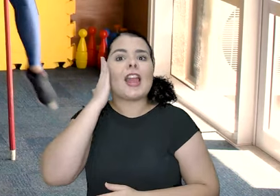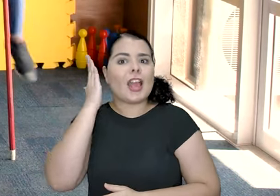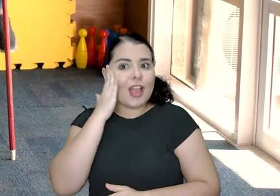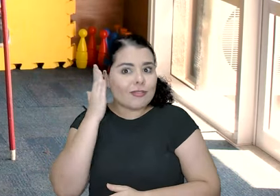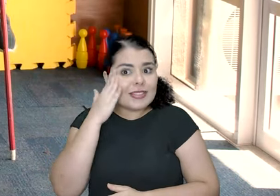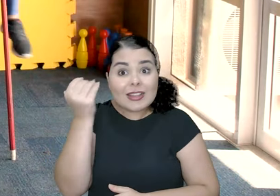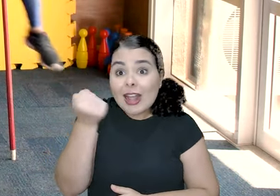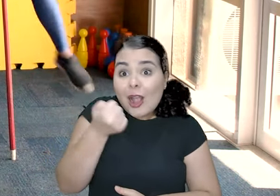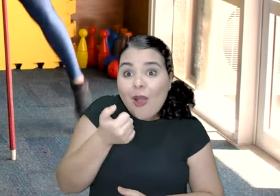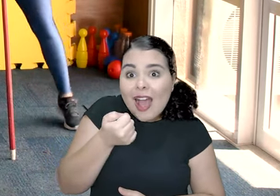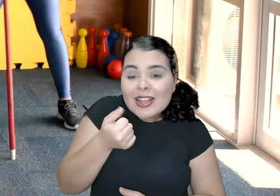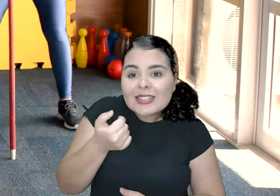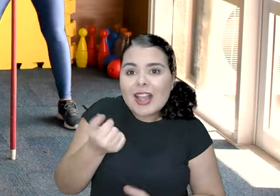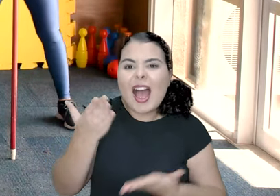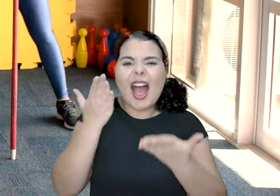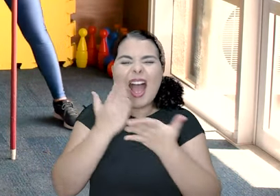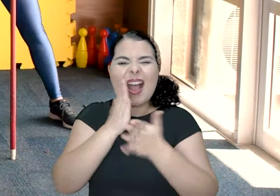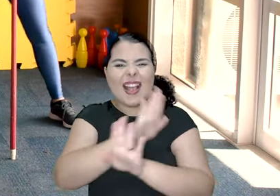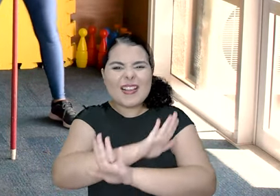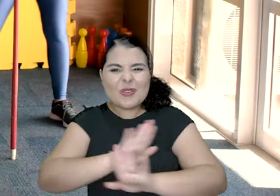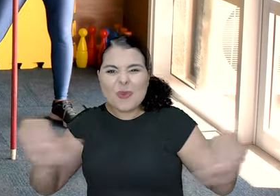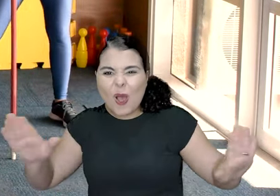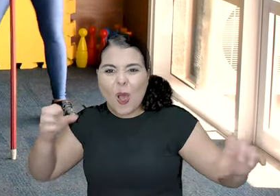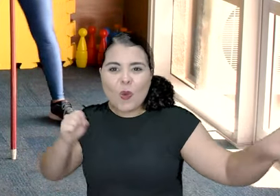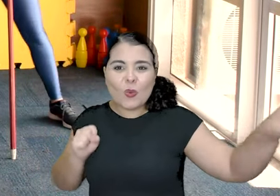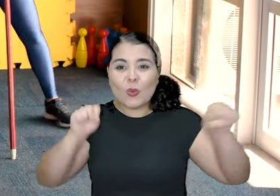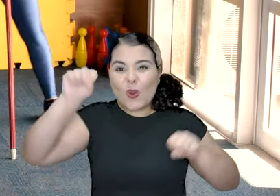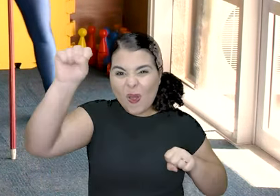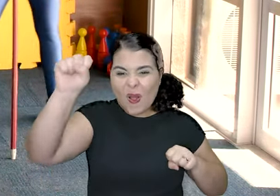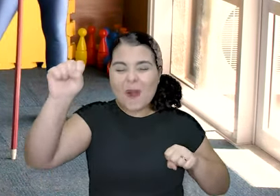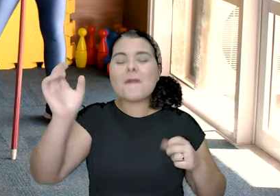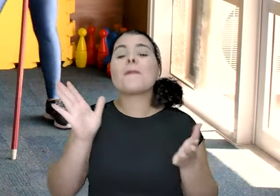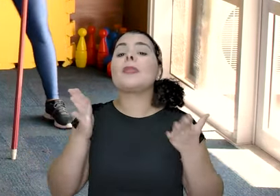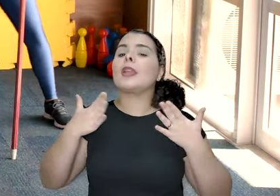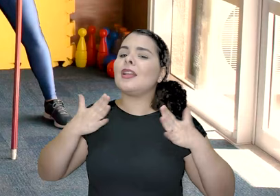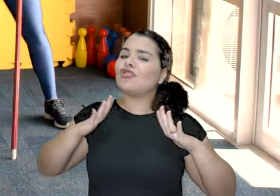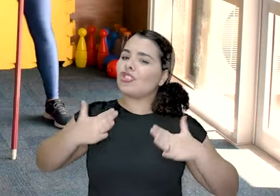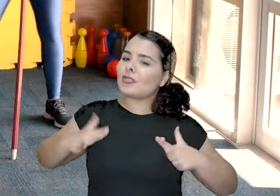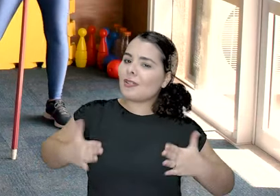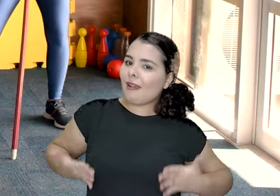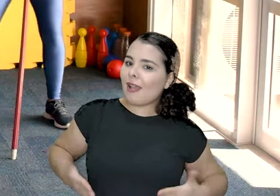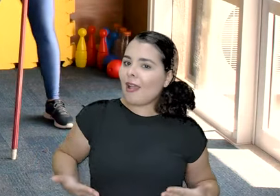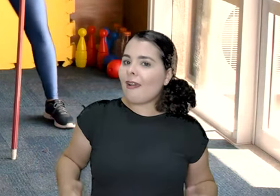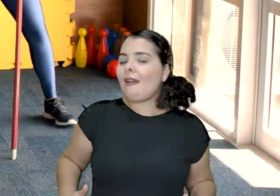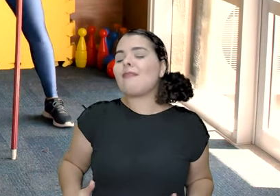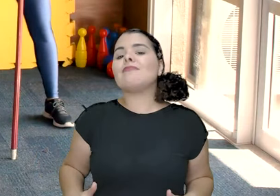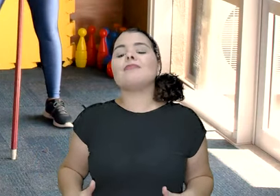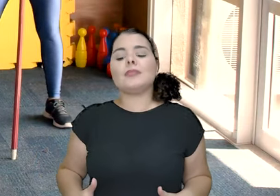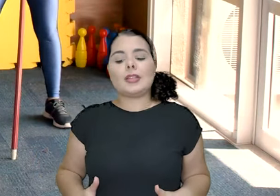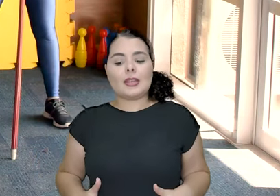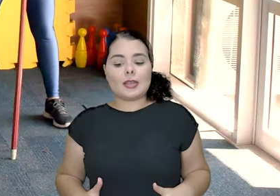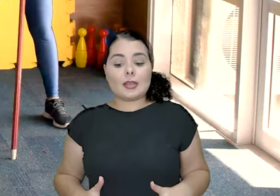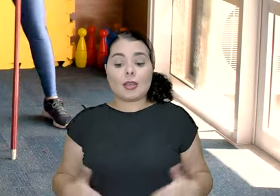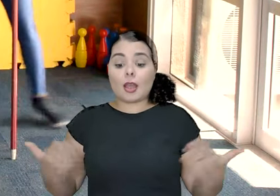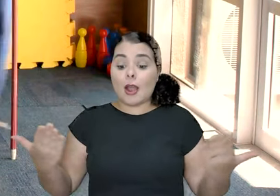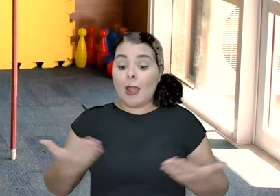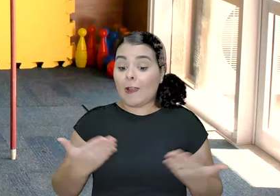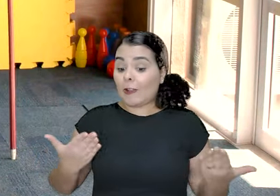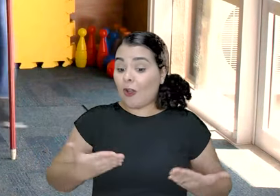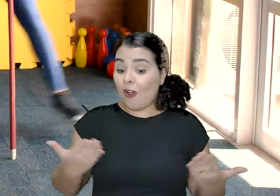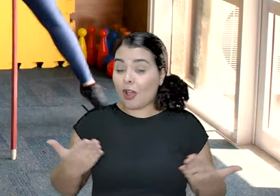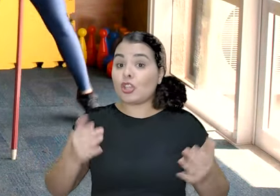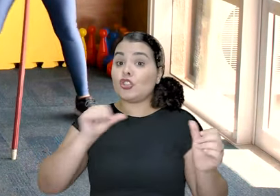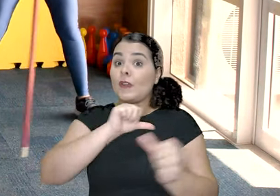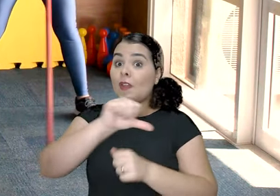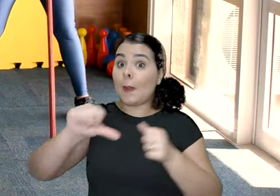quase acabando. Acabou! Descansa um pouquinho. Dá aquela quebradinha. E agora a gente vai